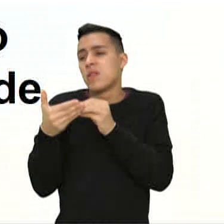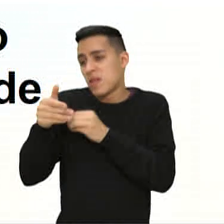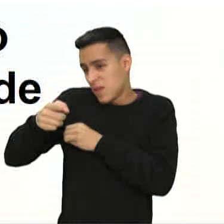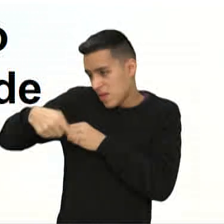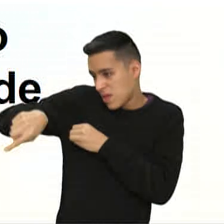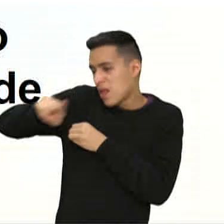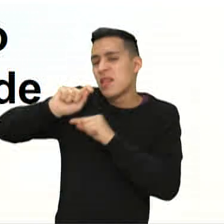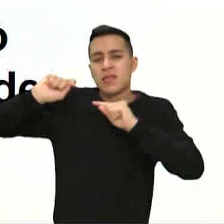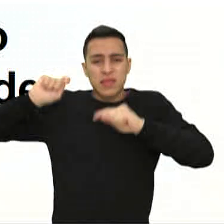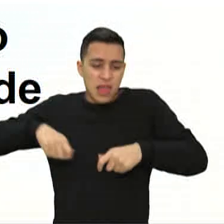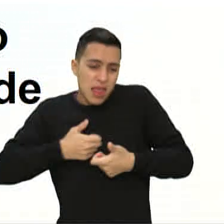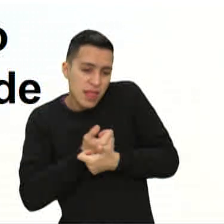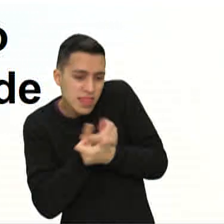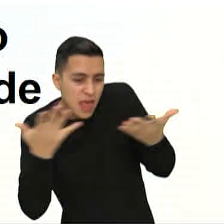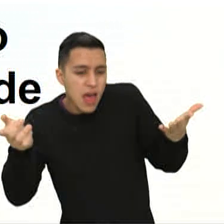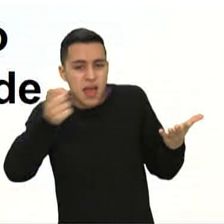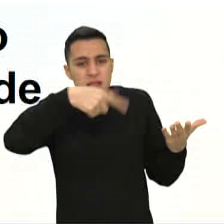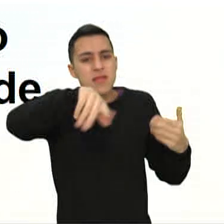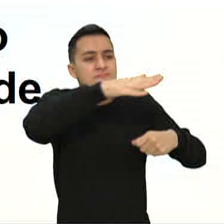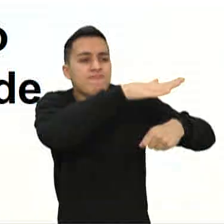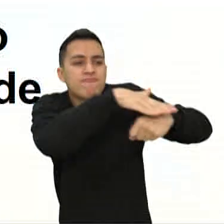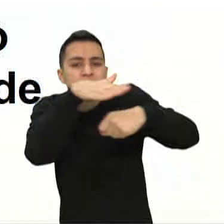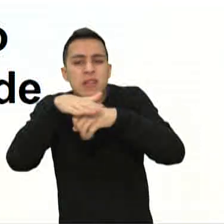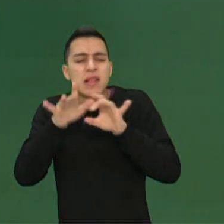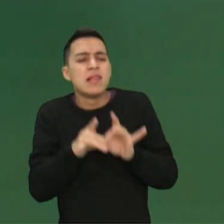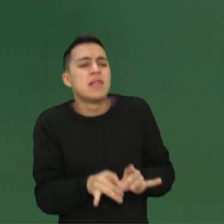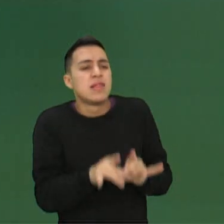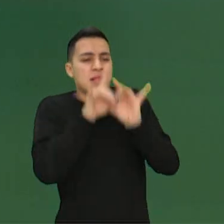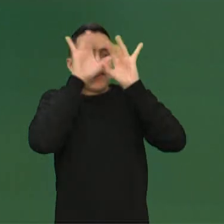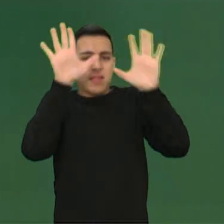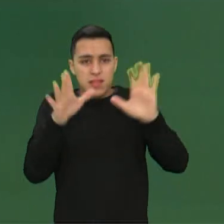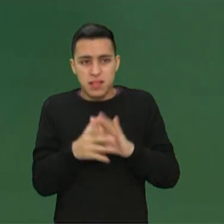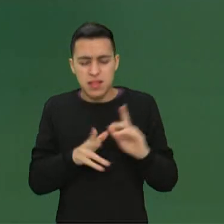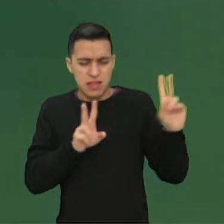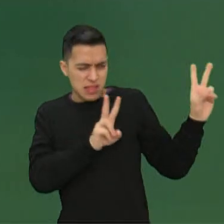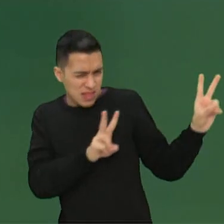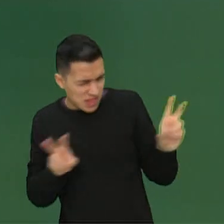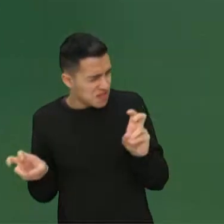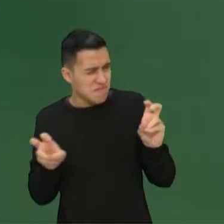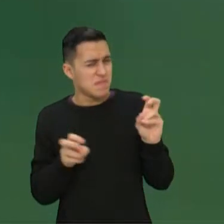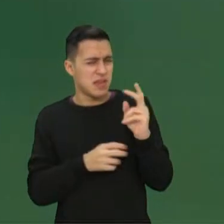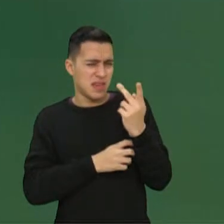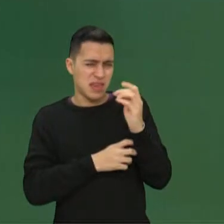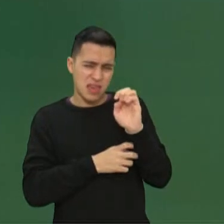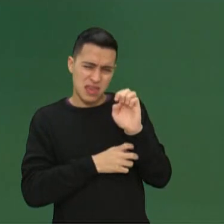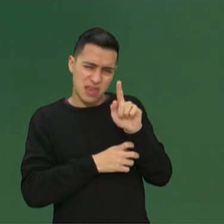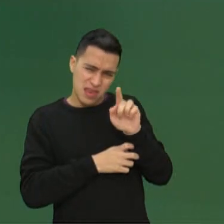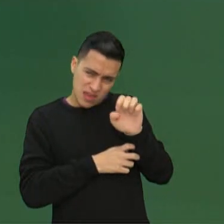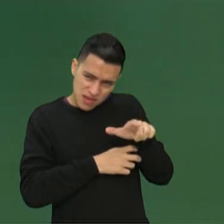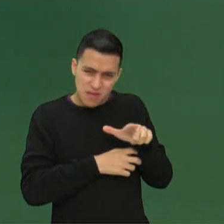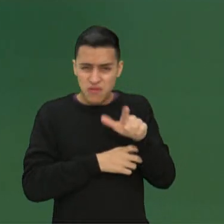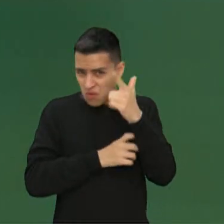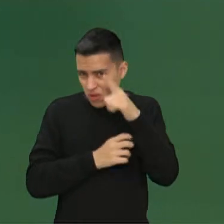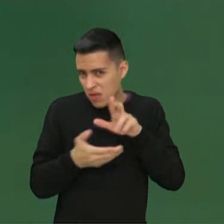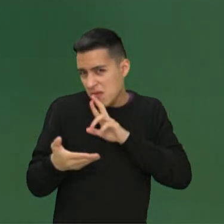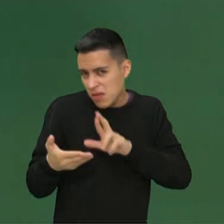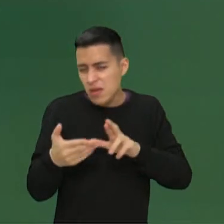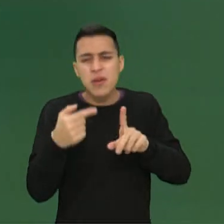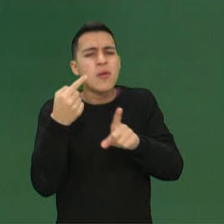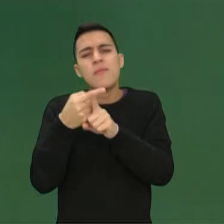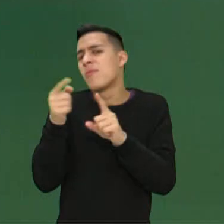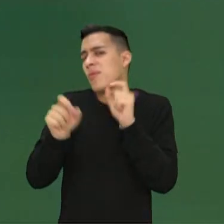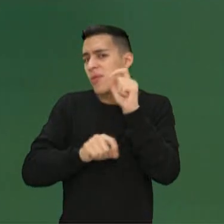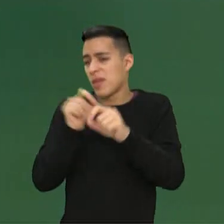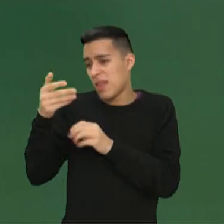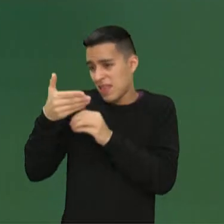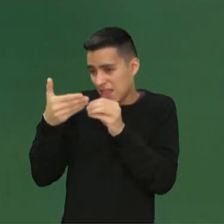condições nas quais a liberdade se realiza. Então, a partir dessa citação do Hegel aí, ó, você consegue me responder? Por que o Estado